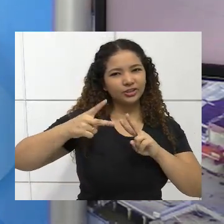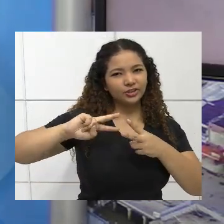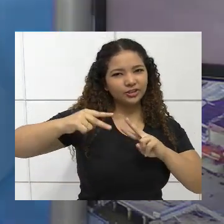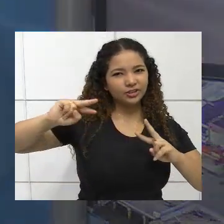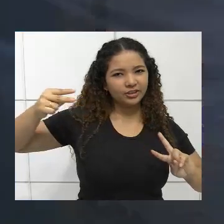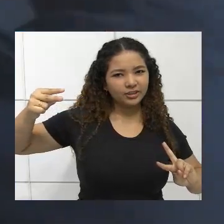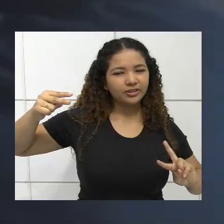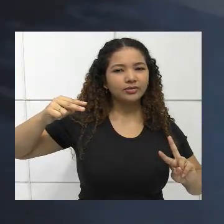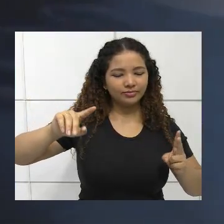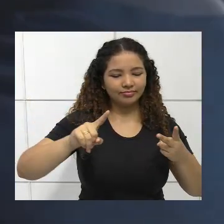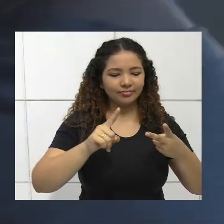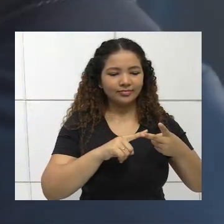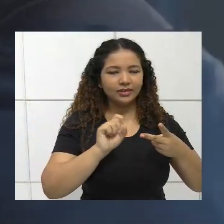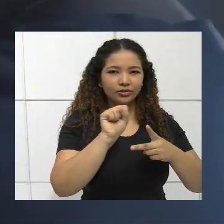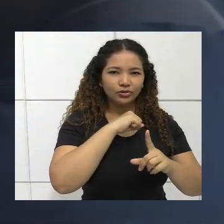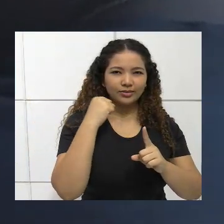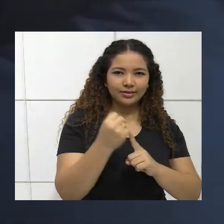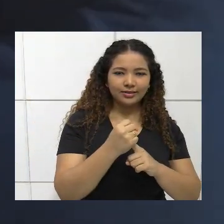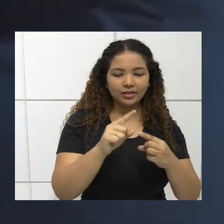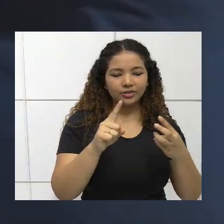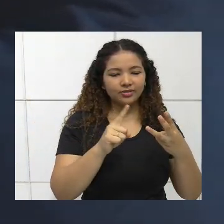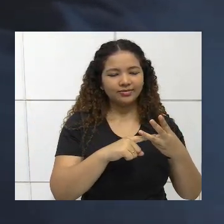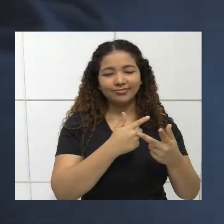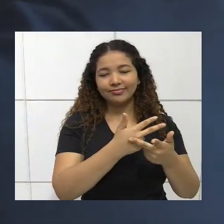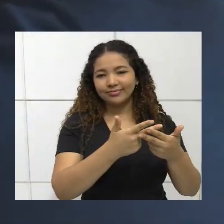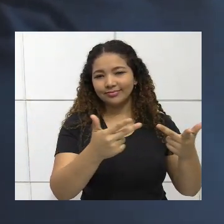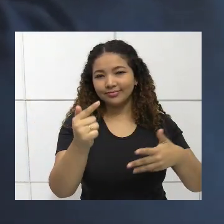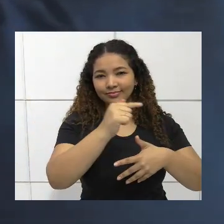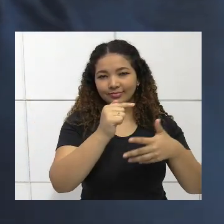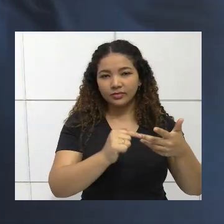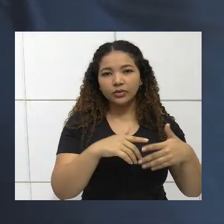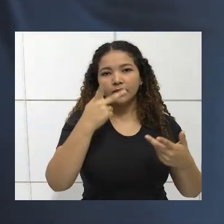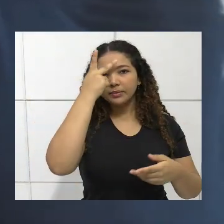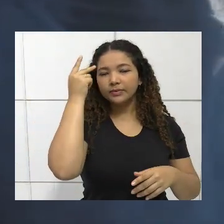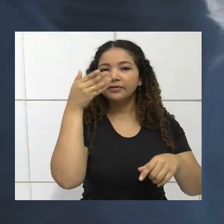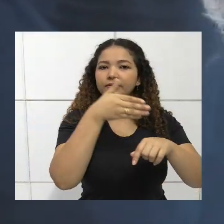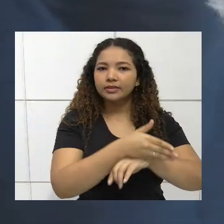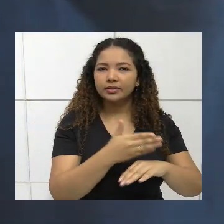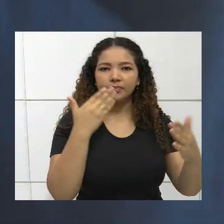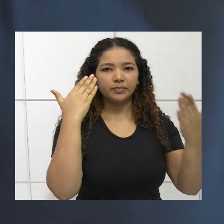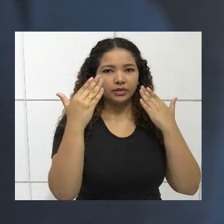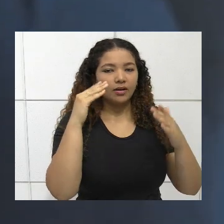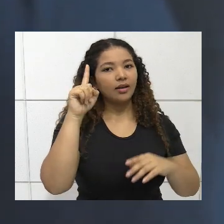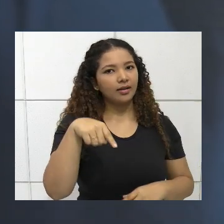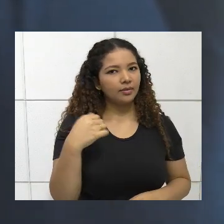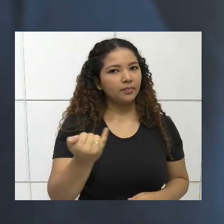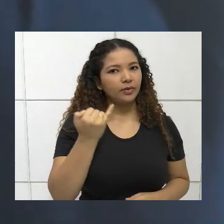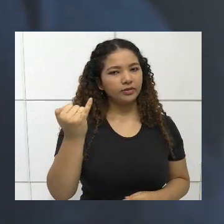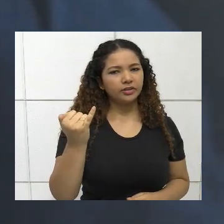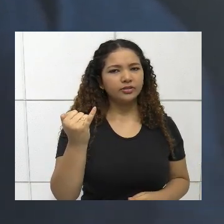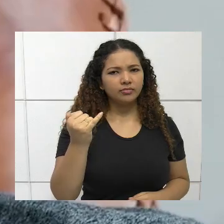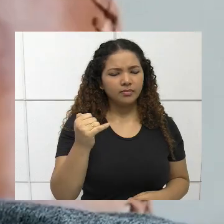muito importante, a gente sempre fala quando uma pessoa busca o atendimento psicológico, a importância de se olhar para a nossa história, para a